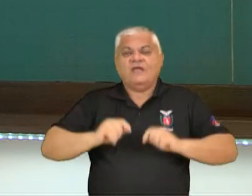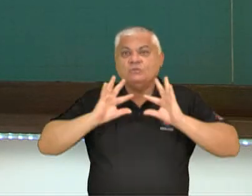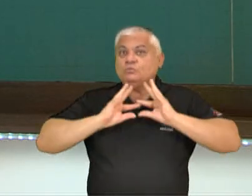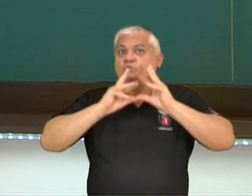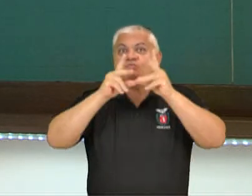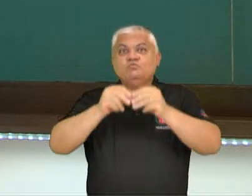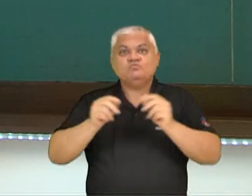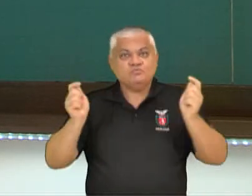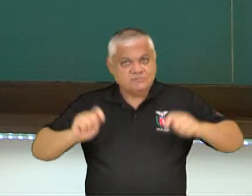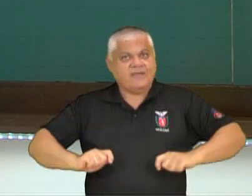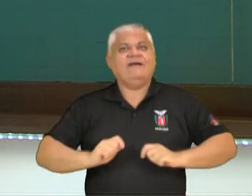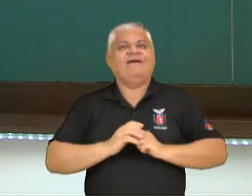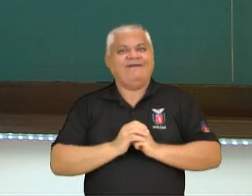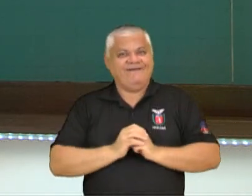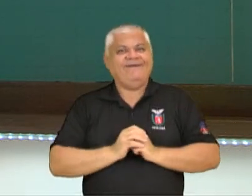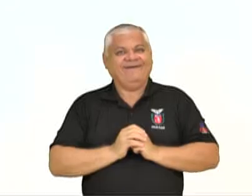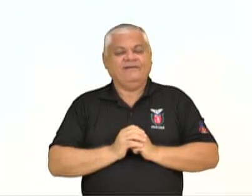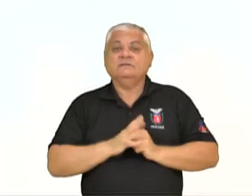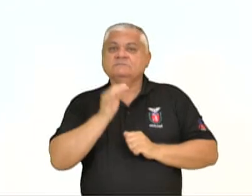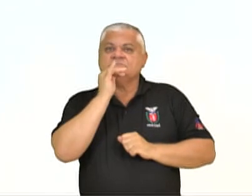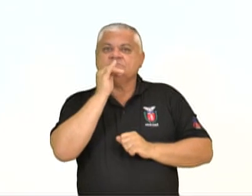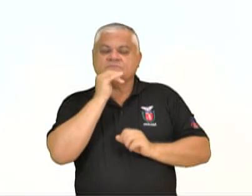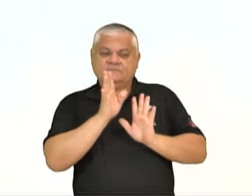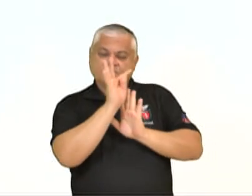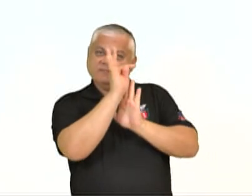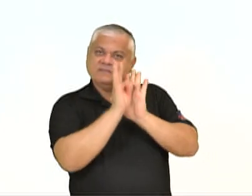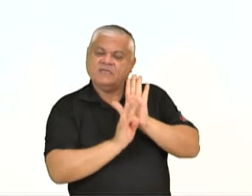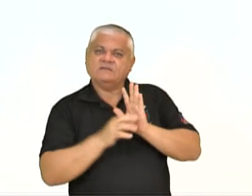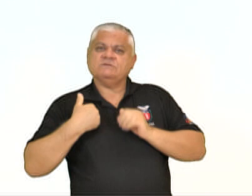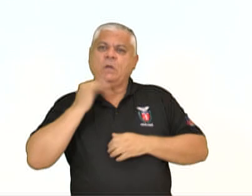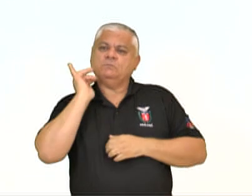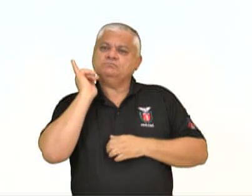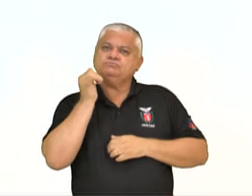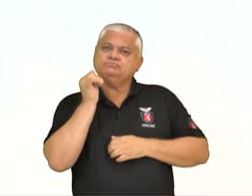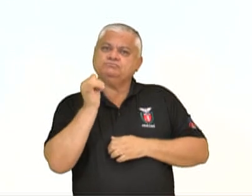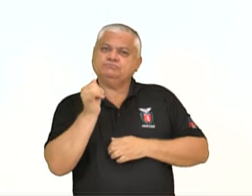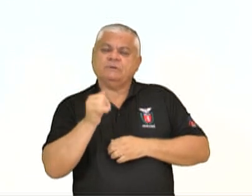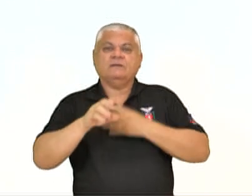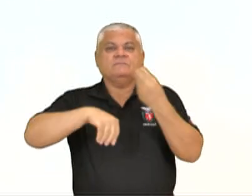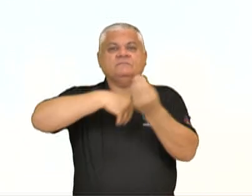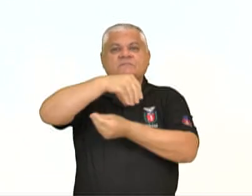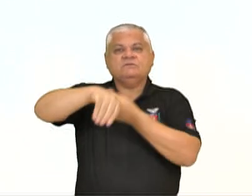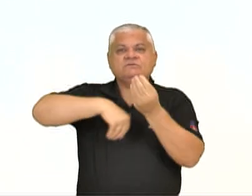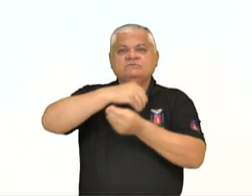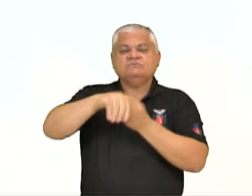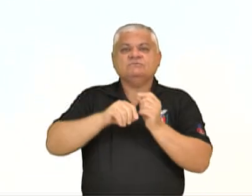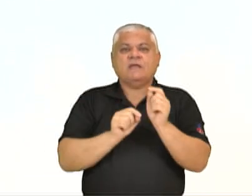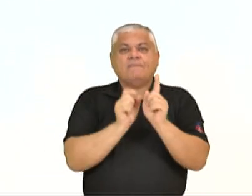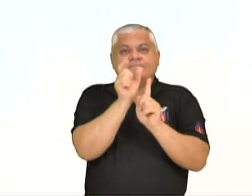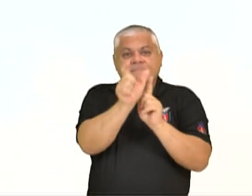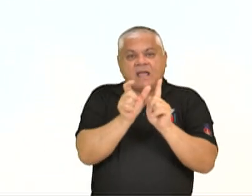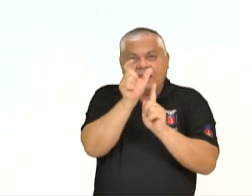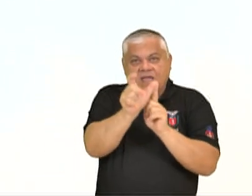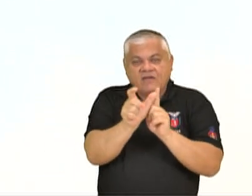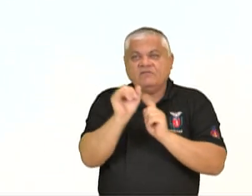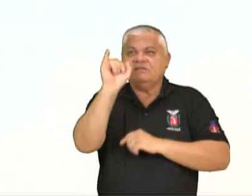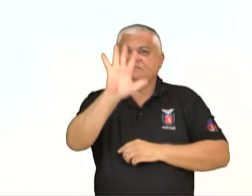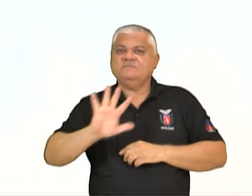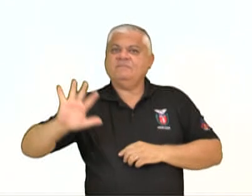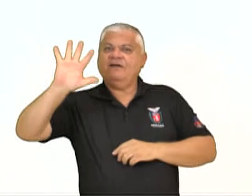texto? Quais são os textos narrativos que normalmente misturam palavras e imagens?